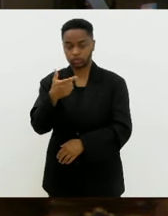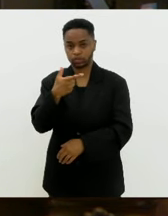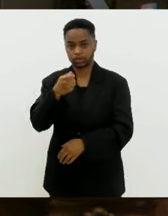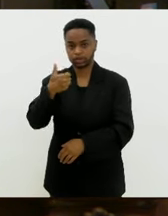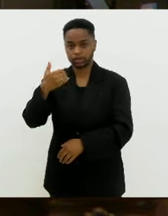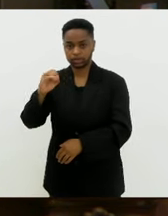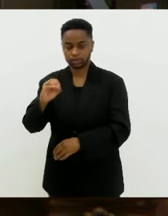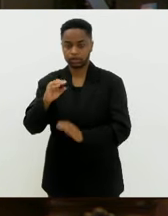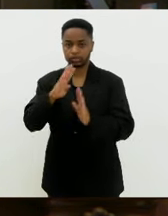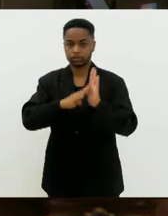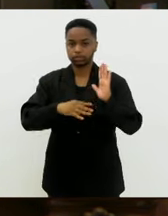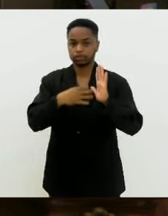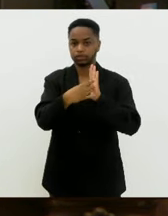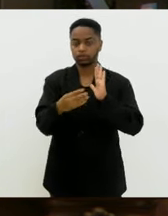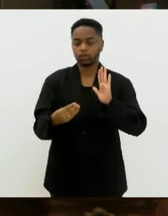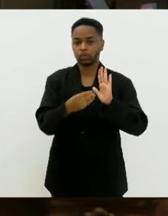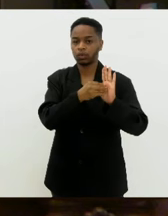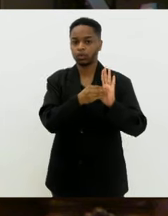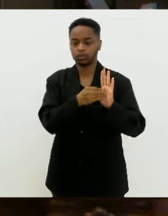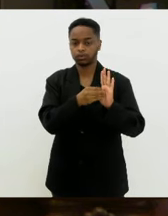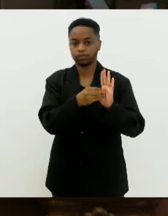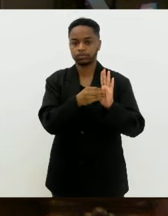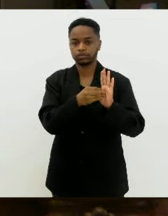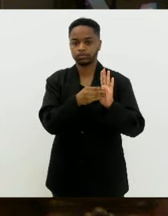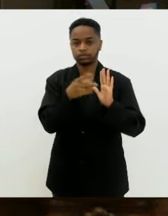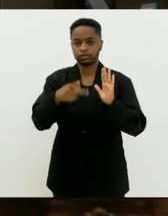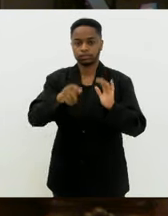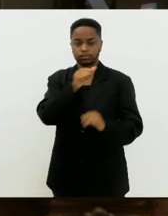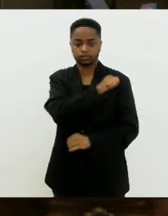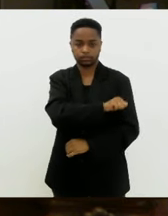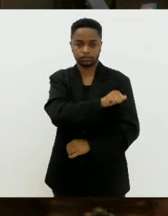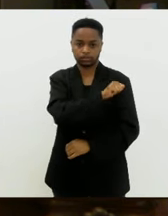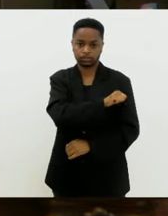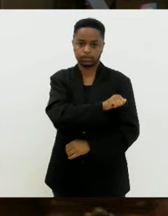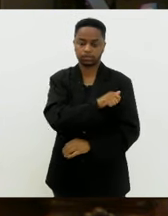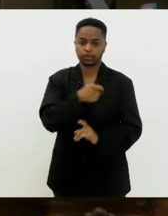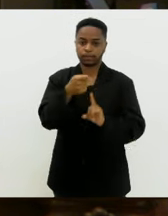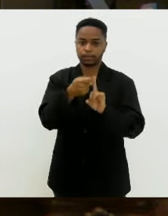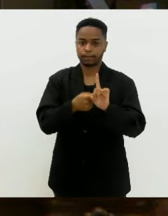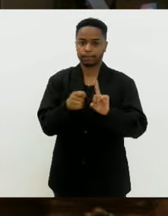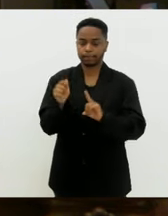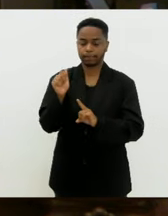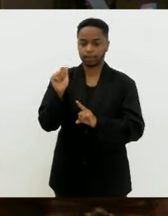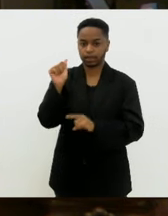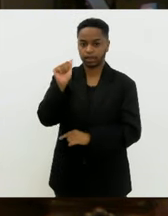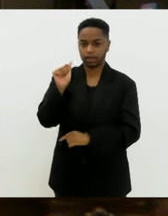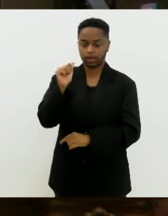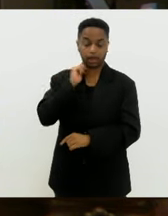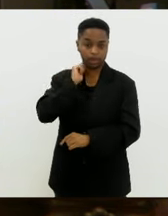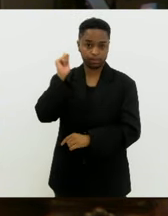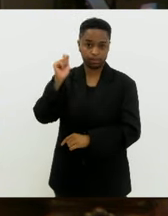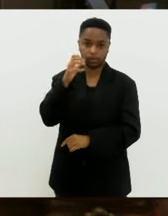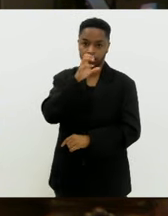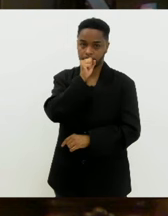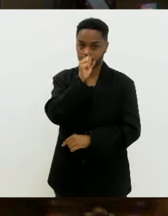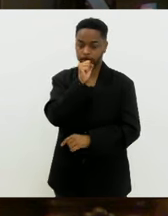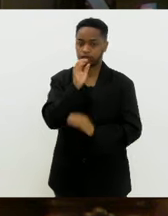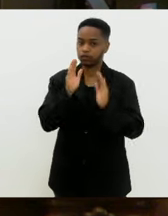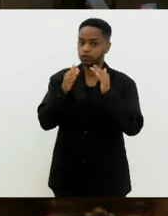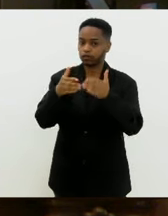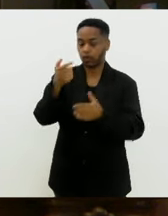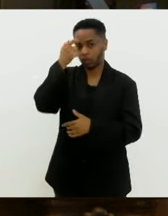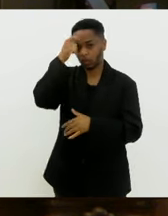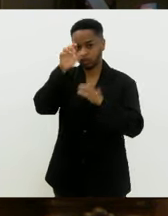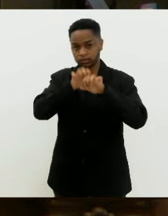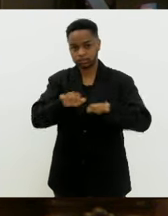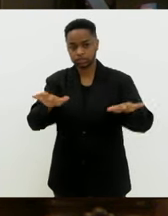para incluir no calendário oficial do Estado do Rio de Janeiro o mês Abril Laranja, dedicado às ações de conscientização